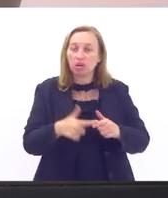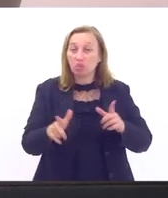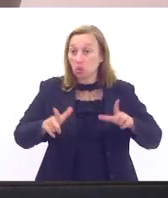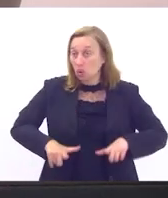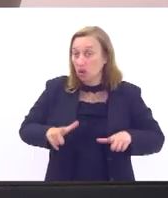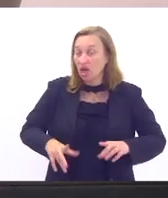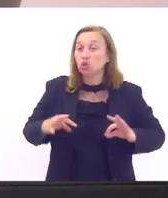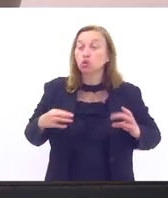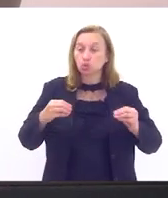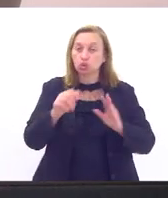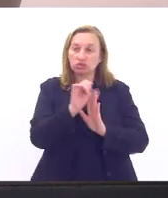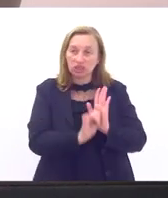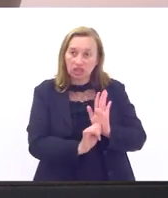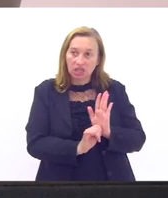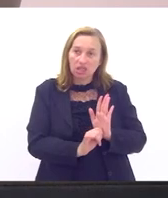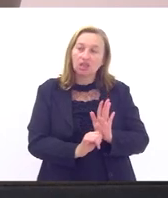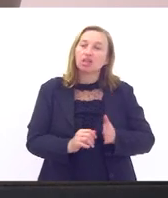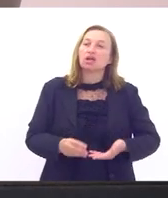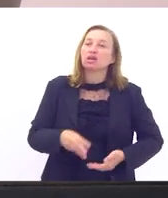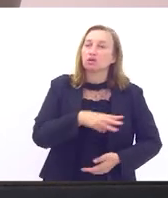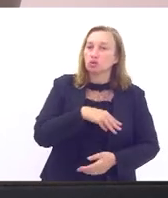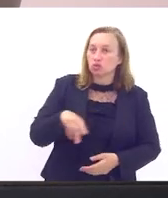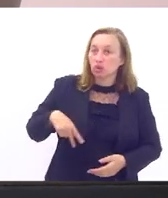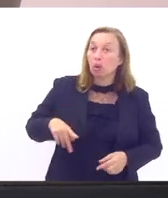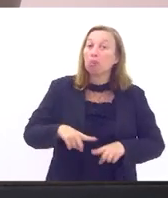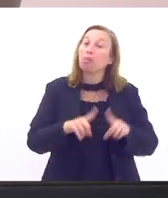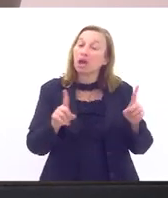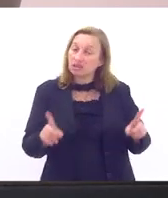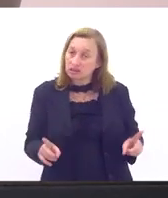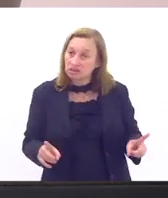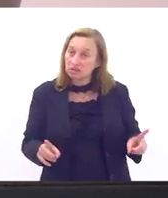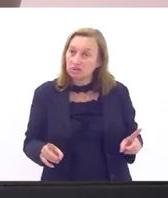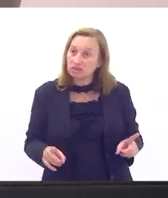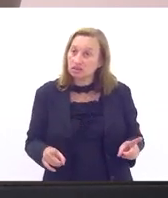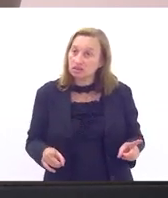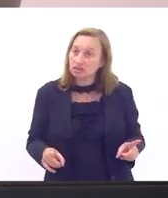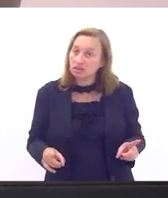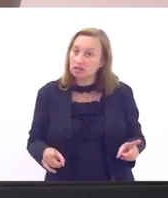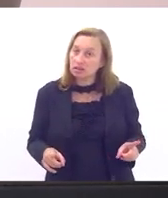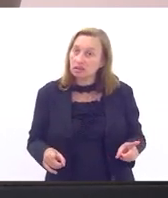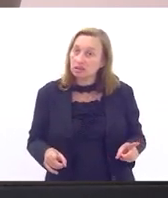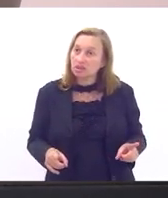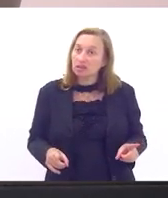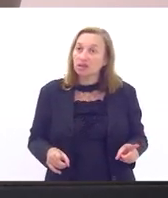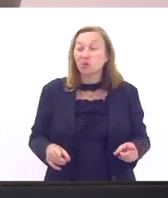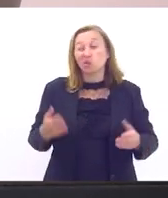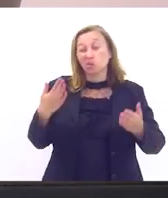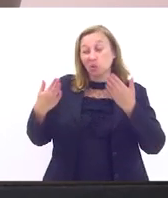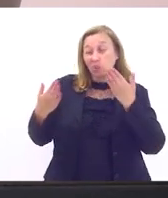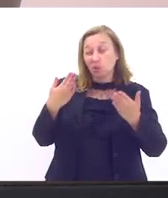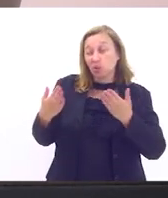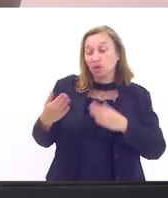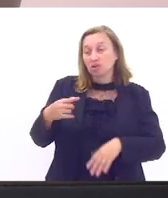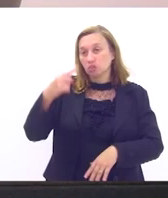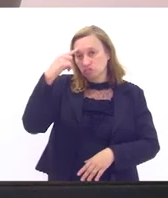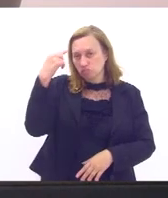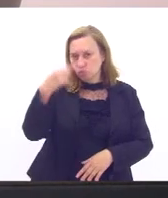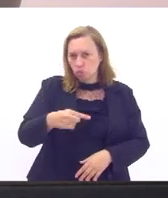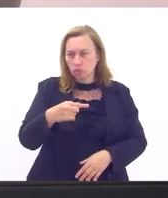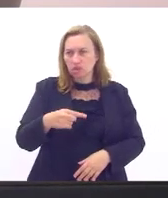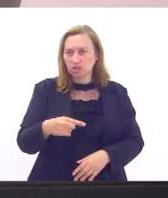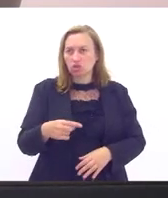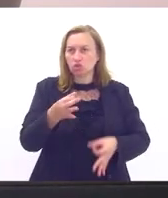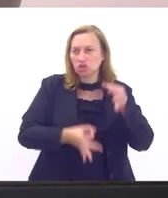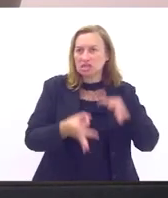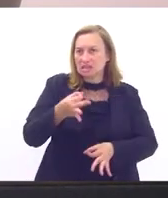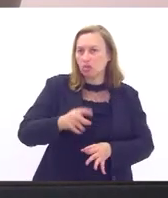Tudo isso vai ser relatado na ação civil pública, né, mas, a despeito da ordem judicial, até porque ela não é cumprida e